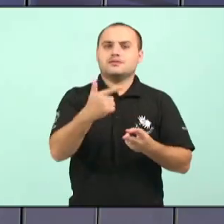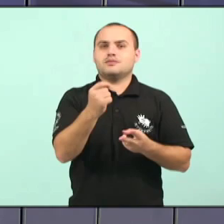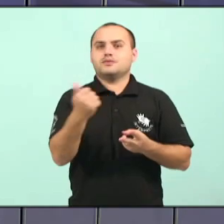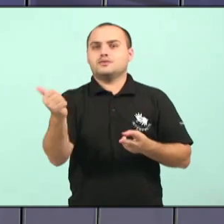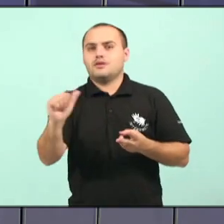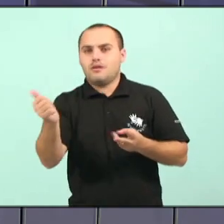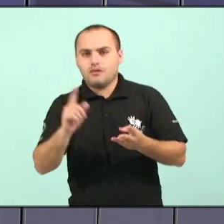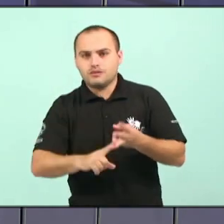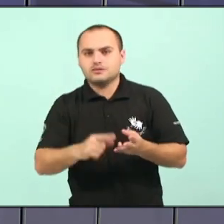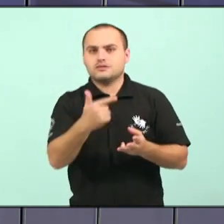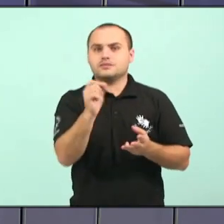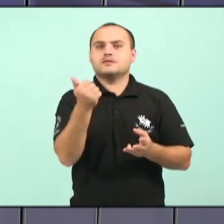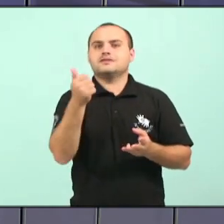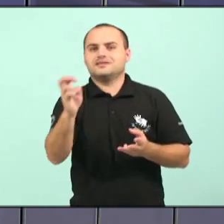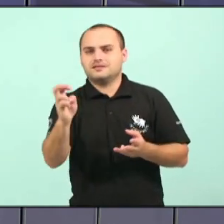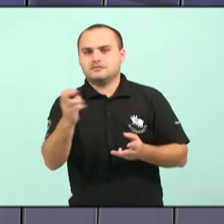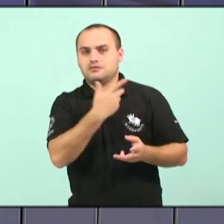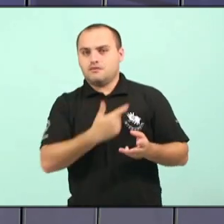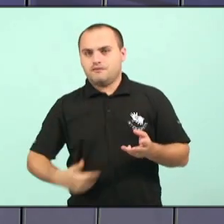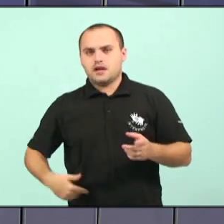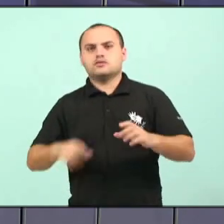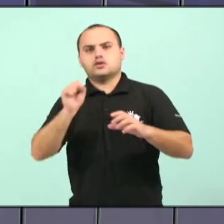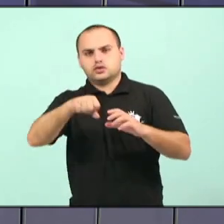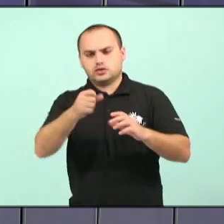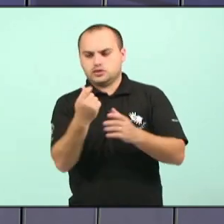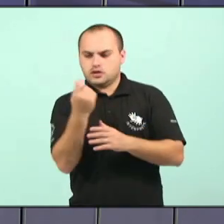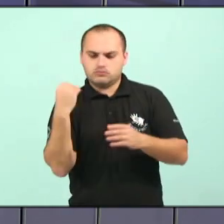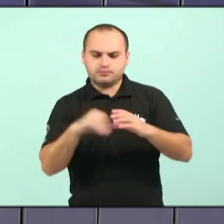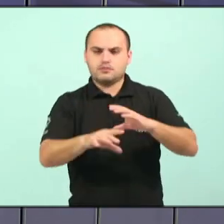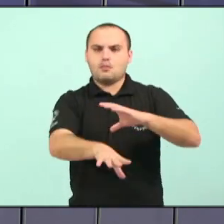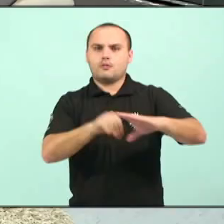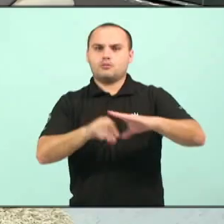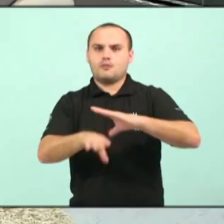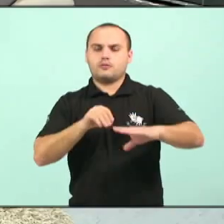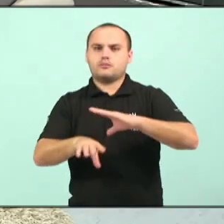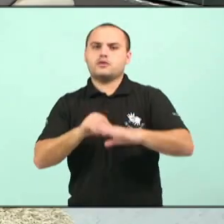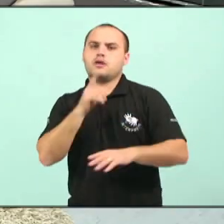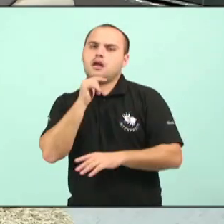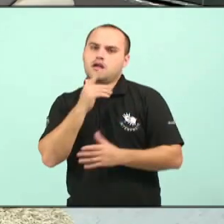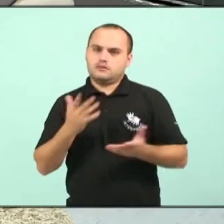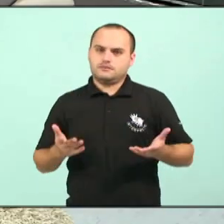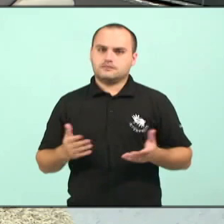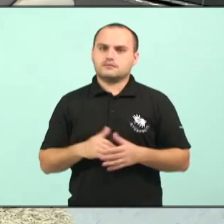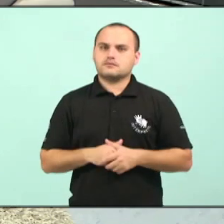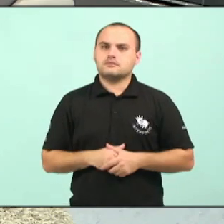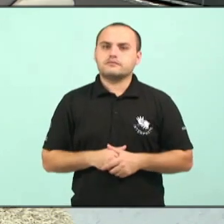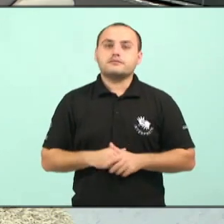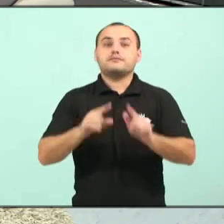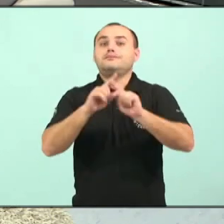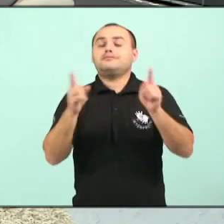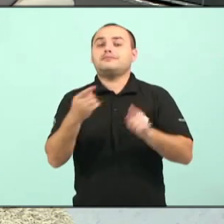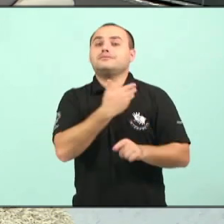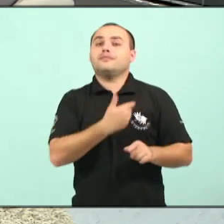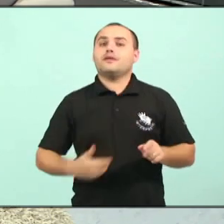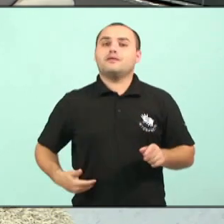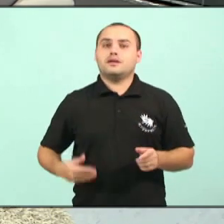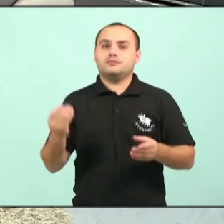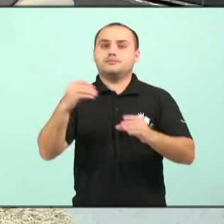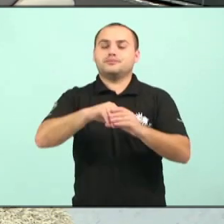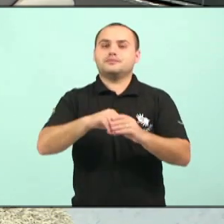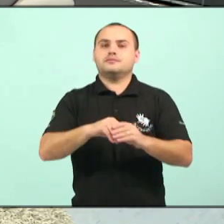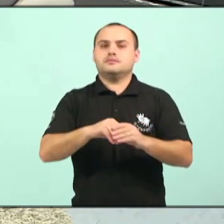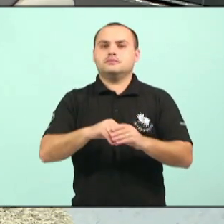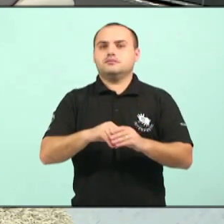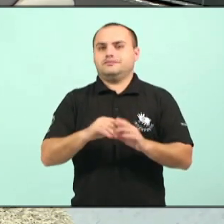governo aportou dinheiro aqui sim, principalmente nas dragagens de aprofundamento. E se o governo não tivesse colocado? O patrão